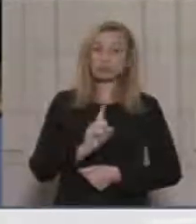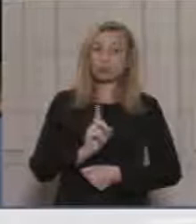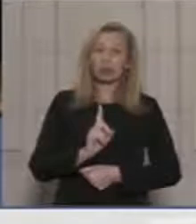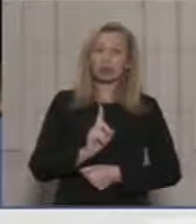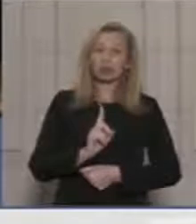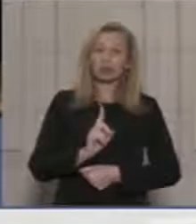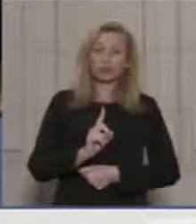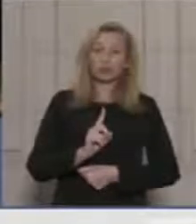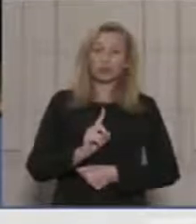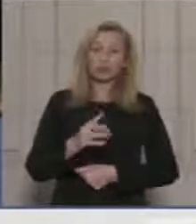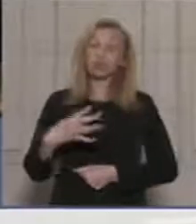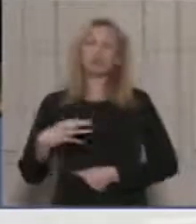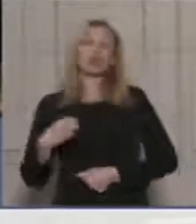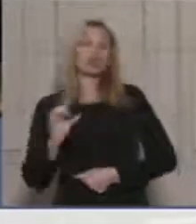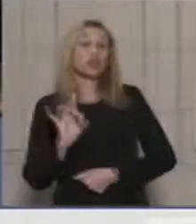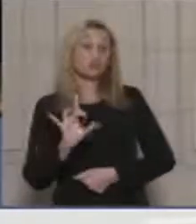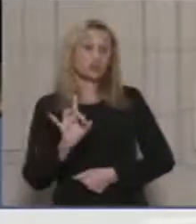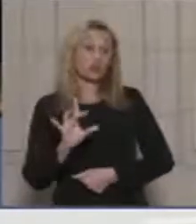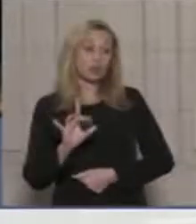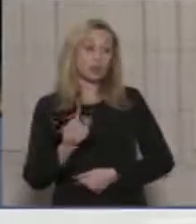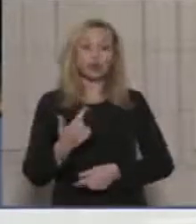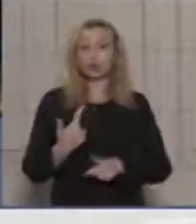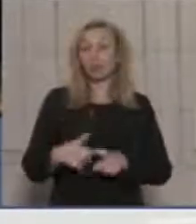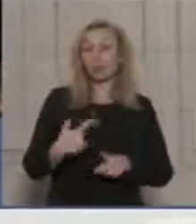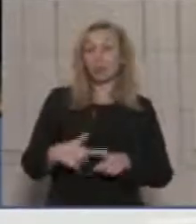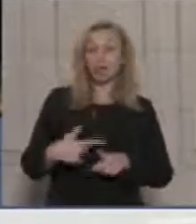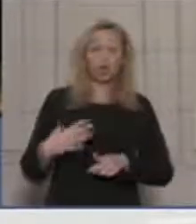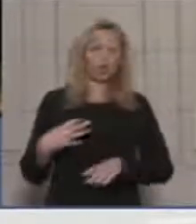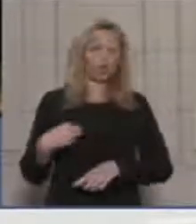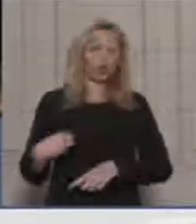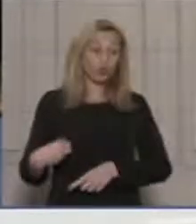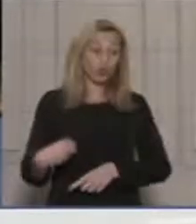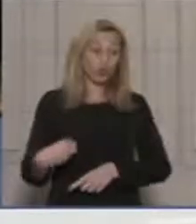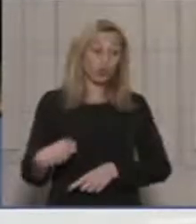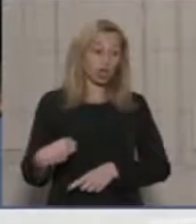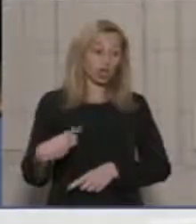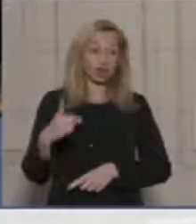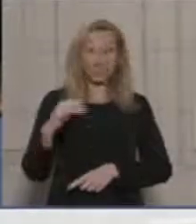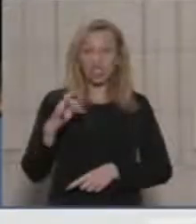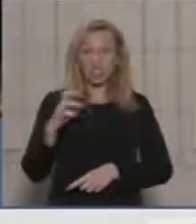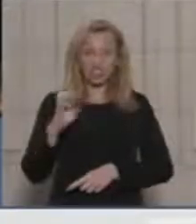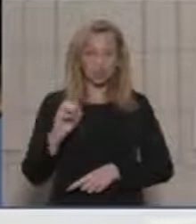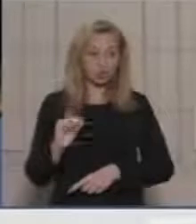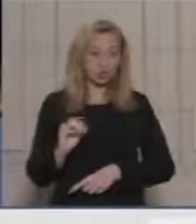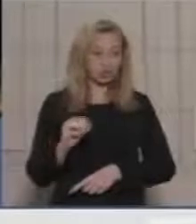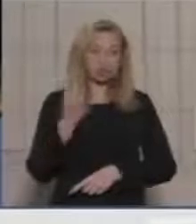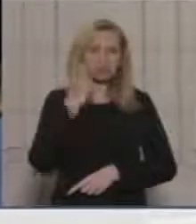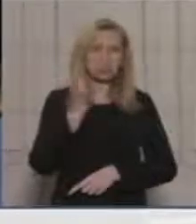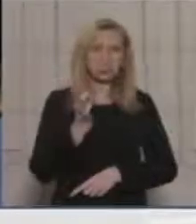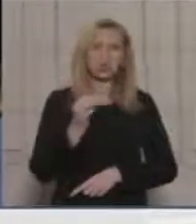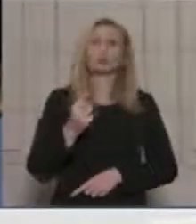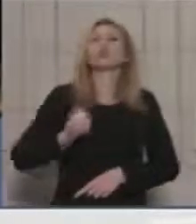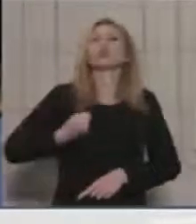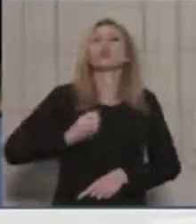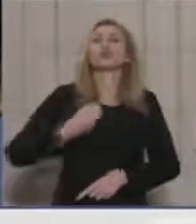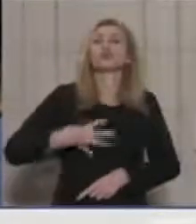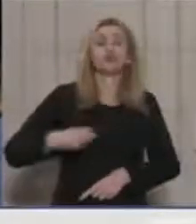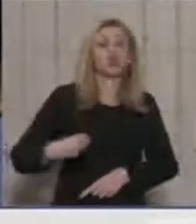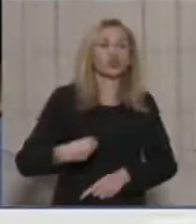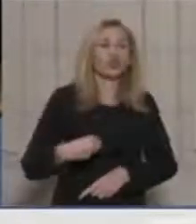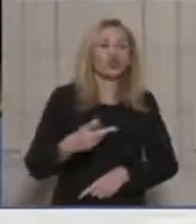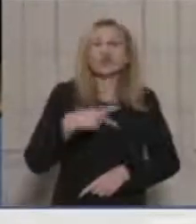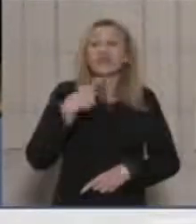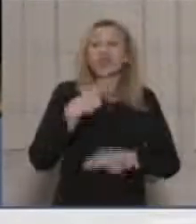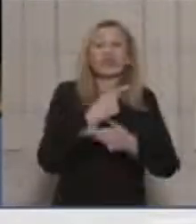desculpa que vem é porque o dileto filho, sei lá que número é aquele filho, fala